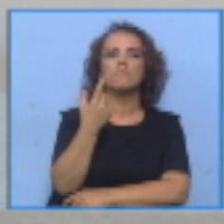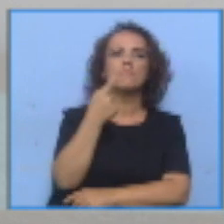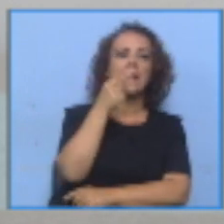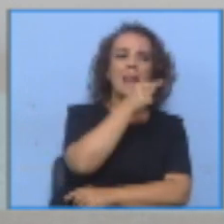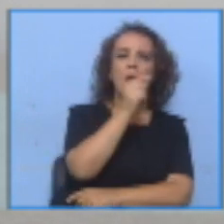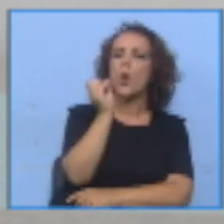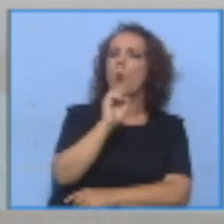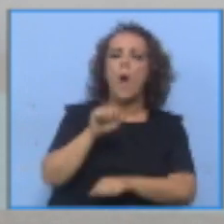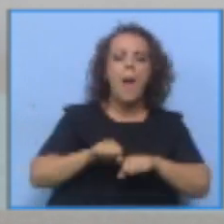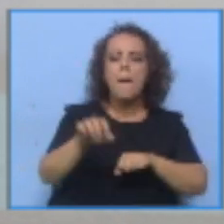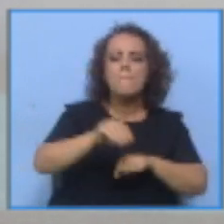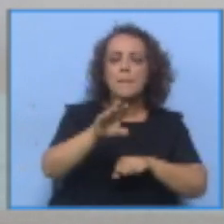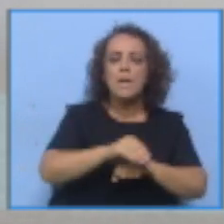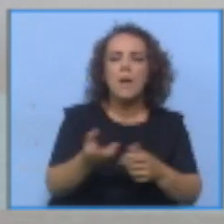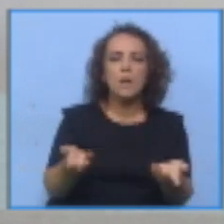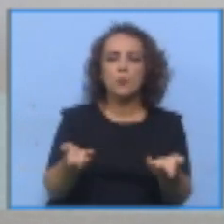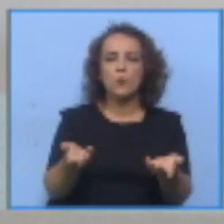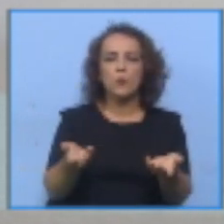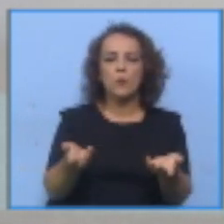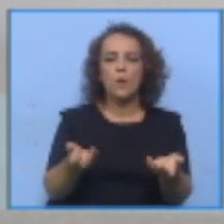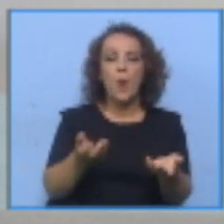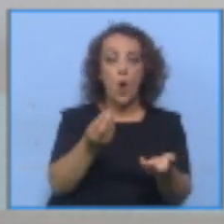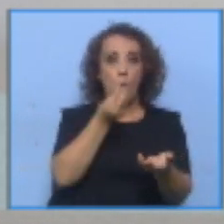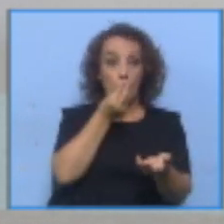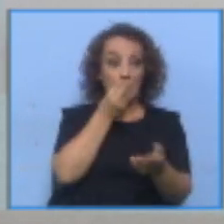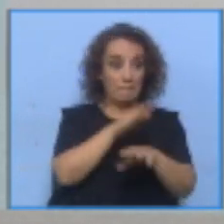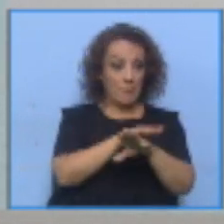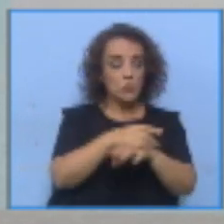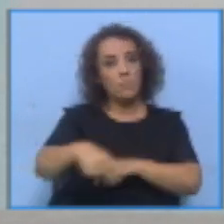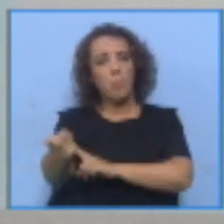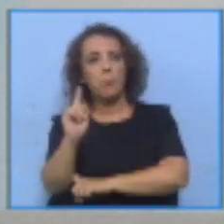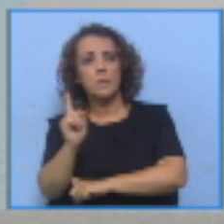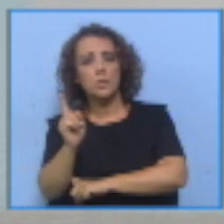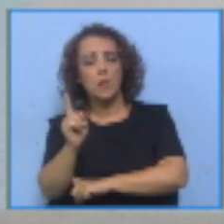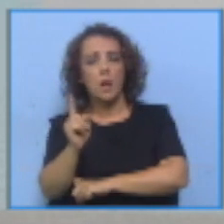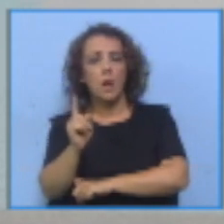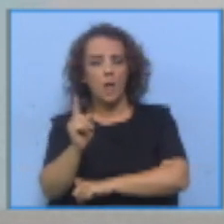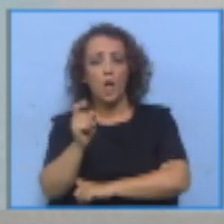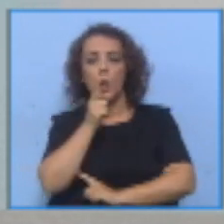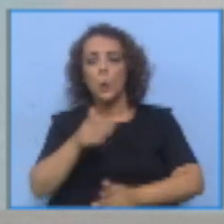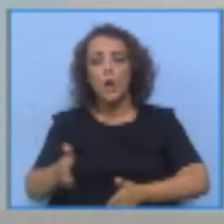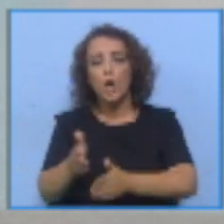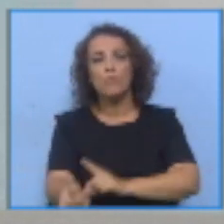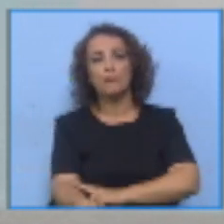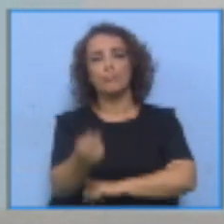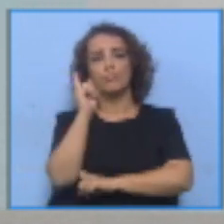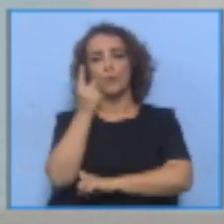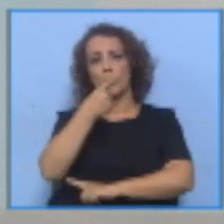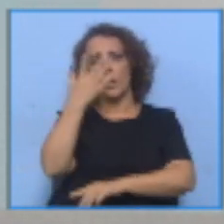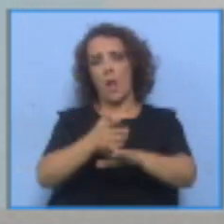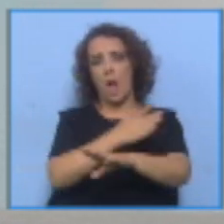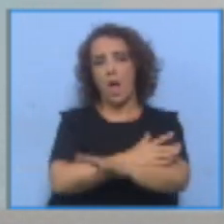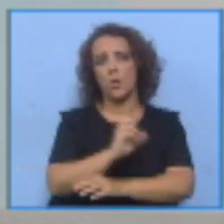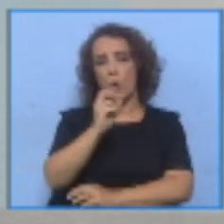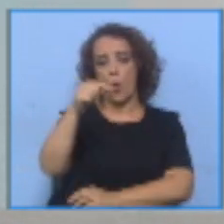Eles vão a pescar o peixe que vão a comer nesse dia ou vão a comer pela noite, vão ali ao rio a pescá-lo no dia anterior ou na